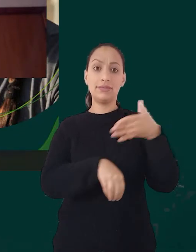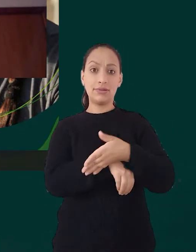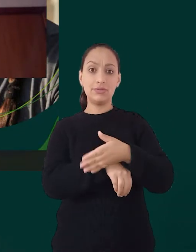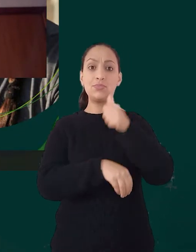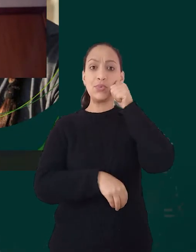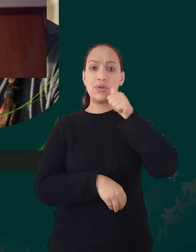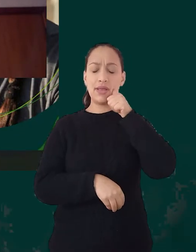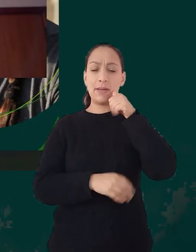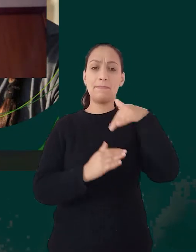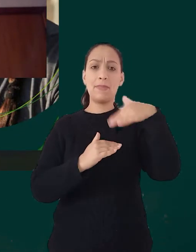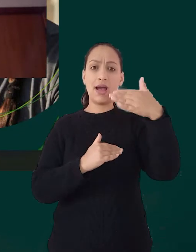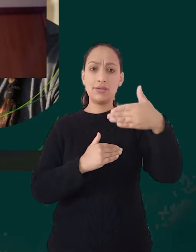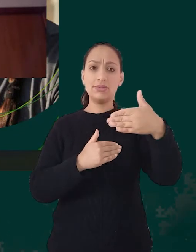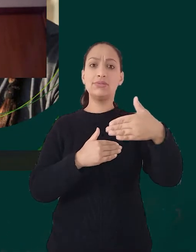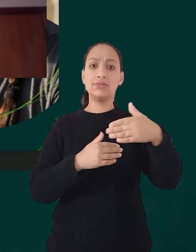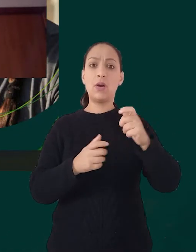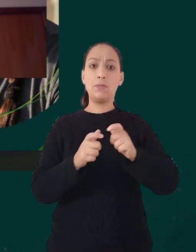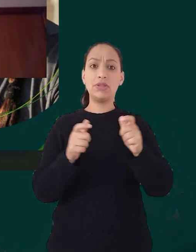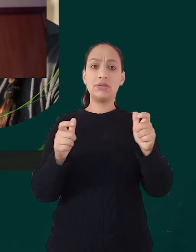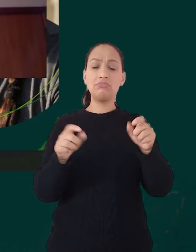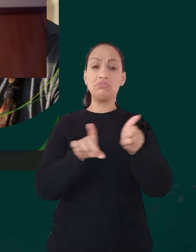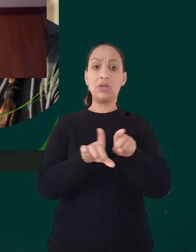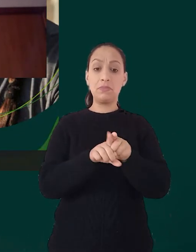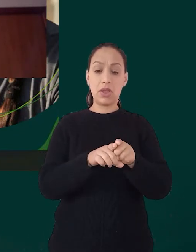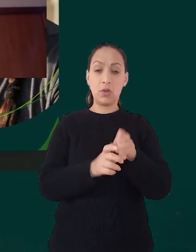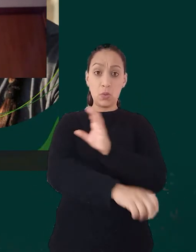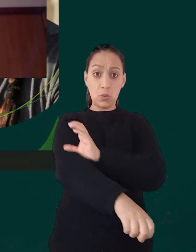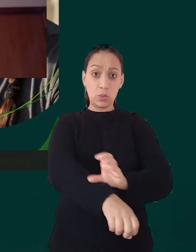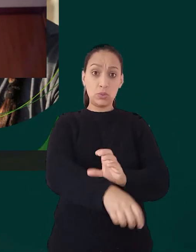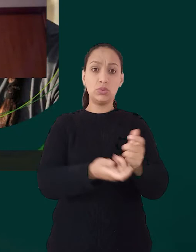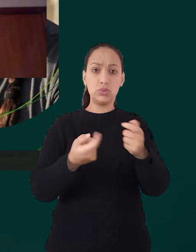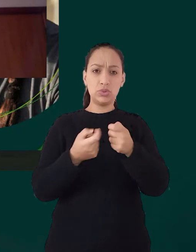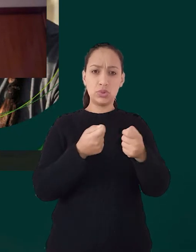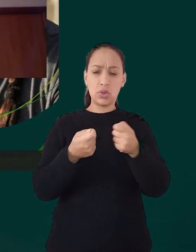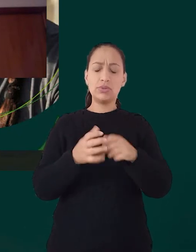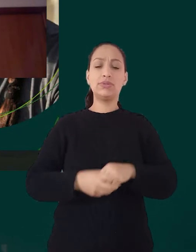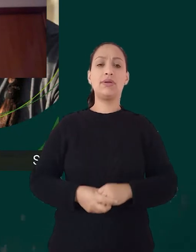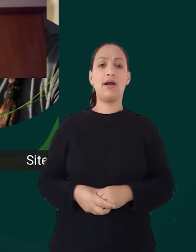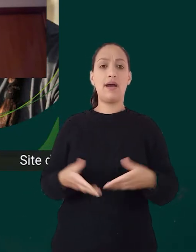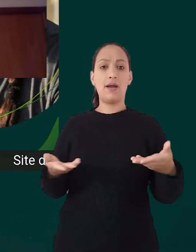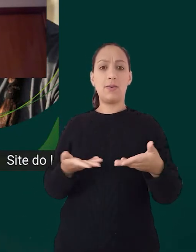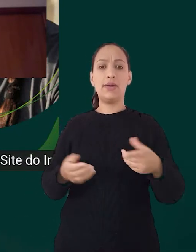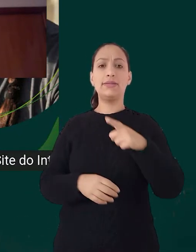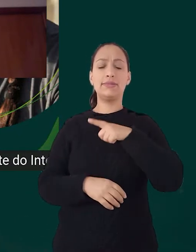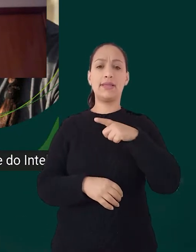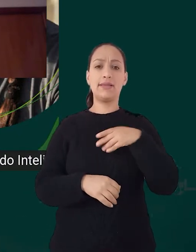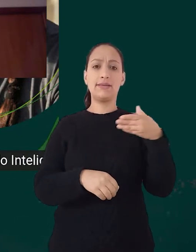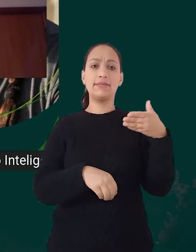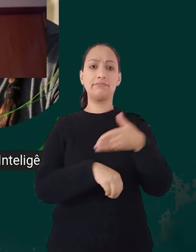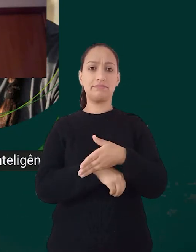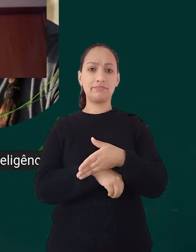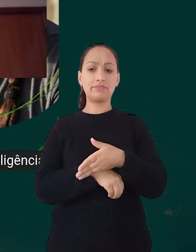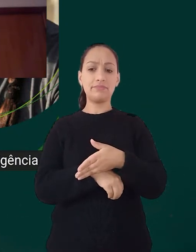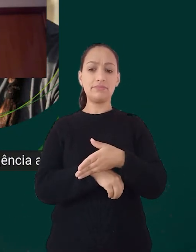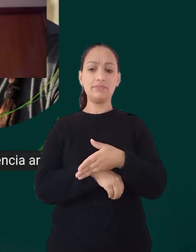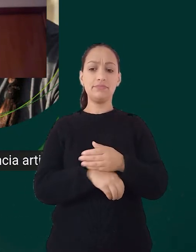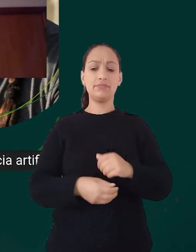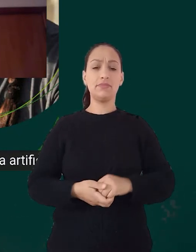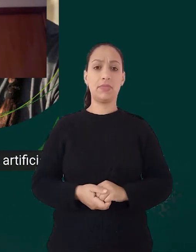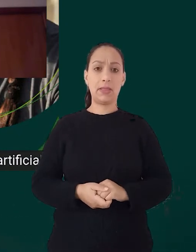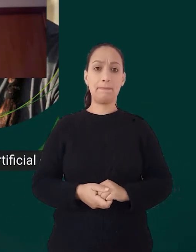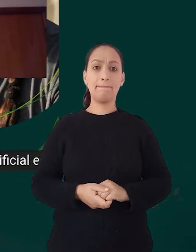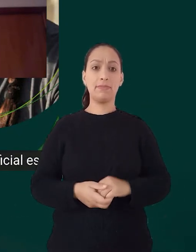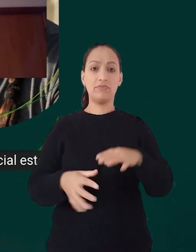a gente tem a mesma situação no curso de jogos. E, atualmente, nós temos egressos do curso de